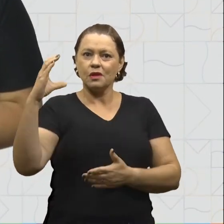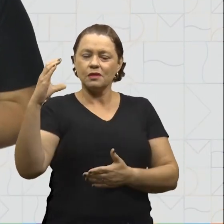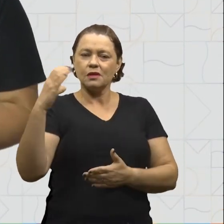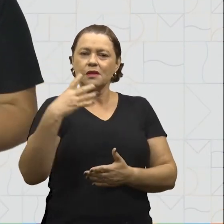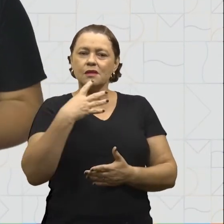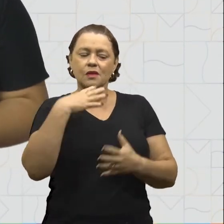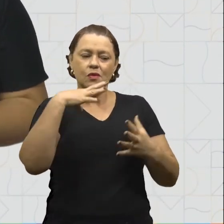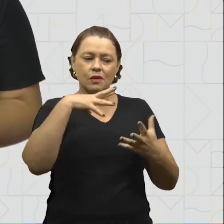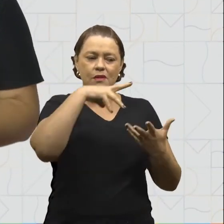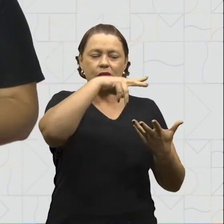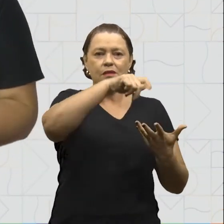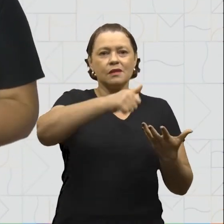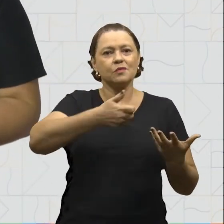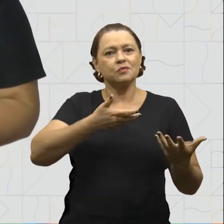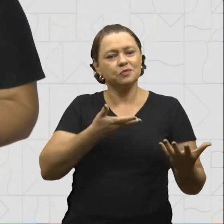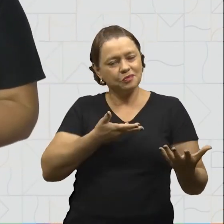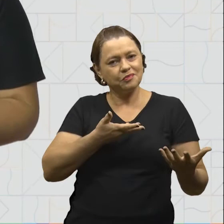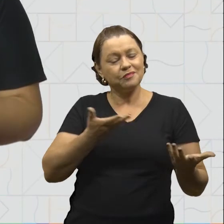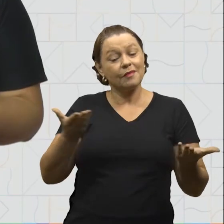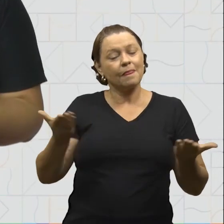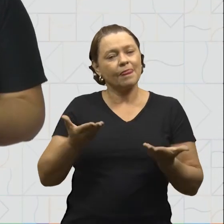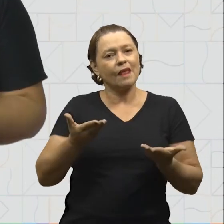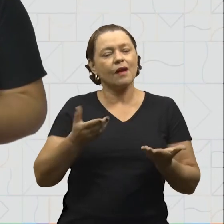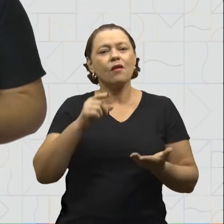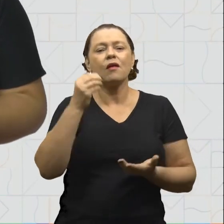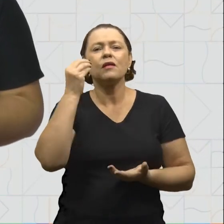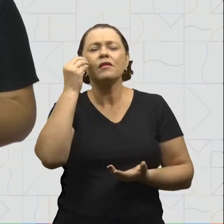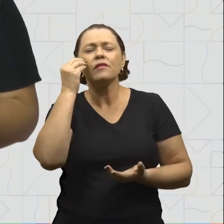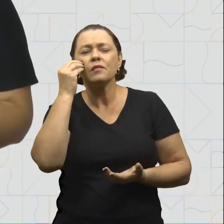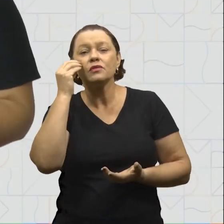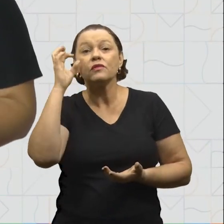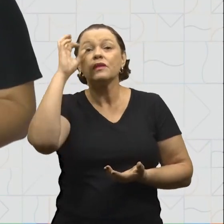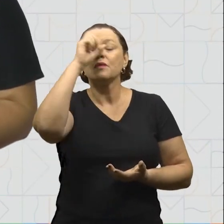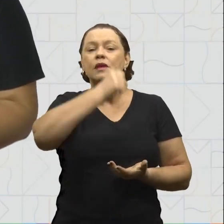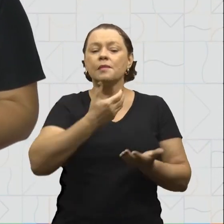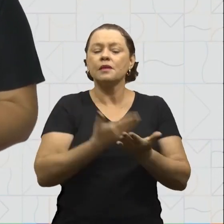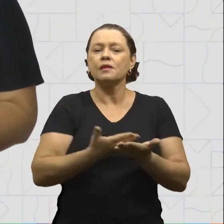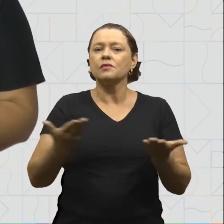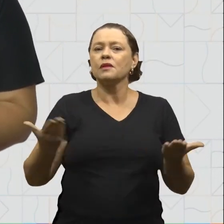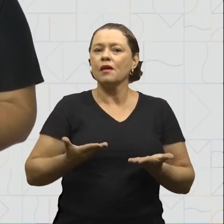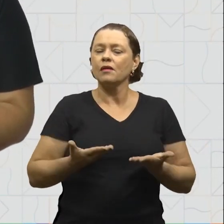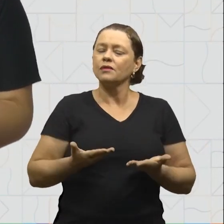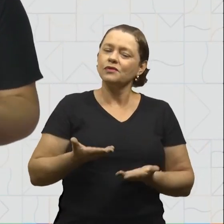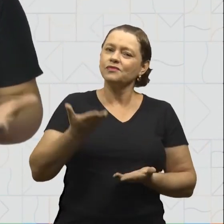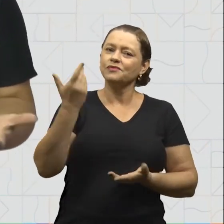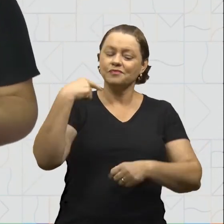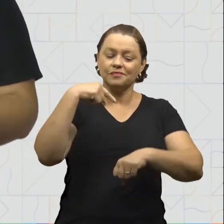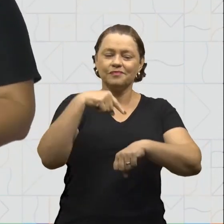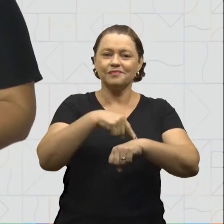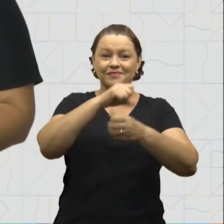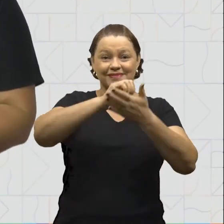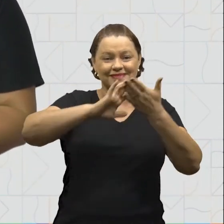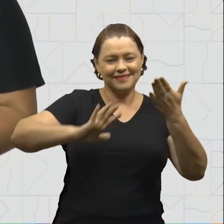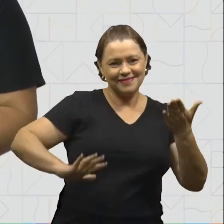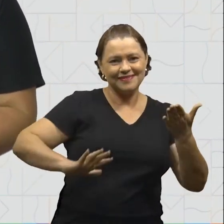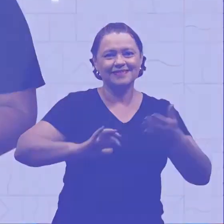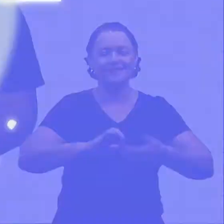cerca? Agora vamos testar o que aprendemos na aula de hoje. Acompanhe comigo a hora da